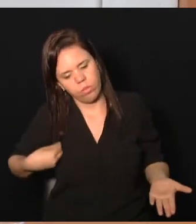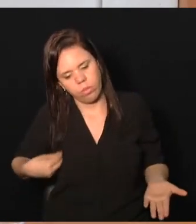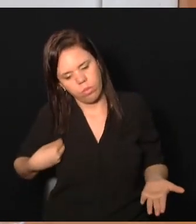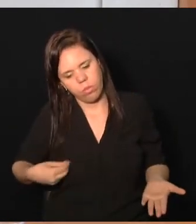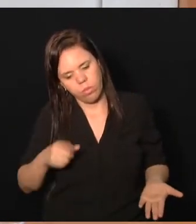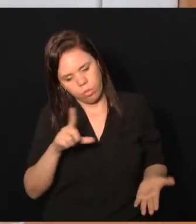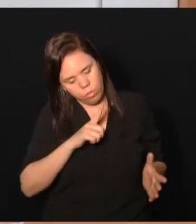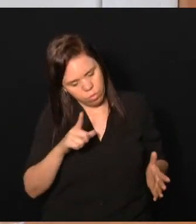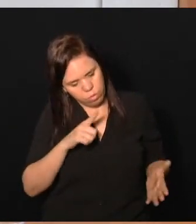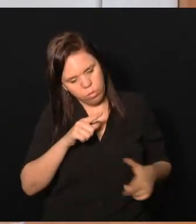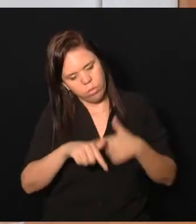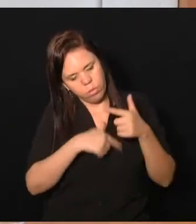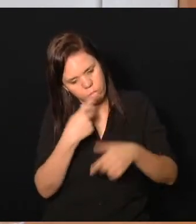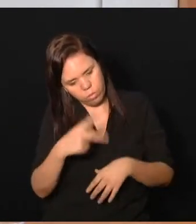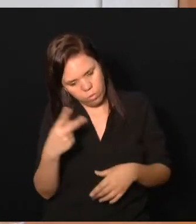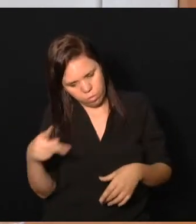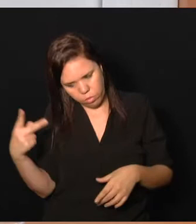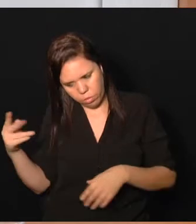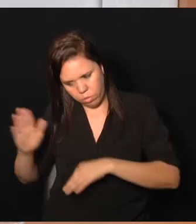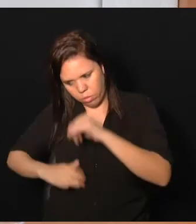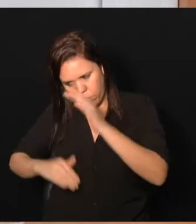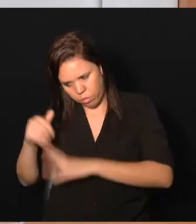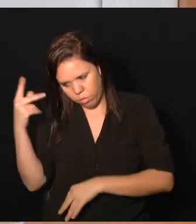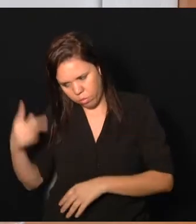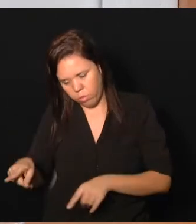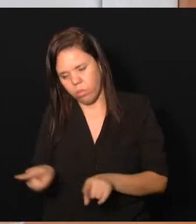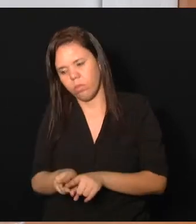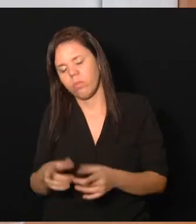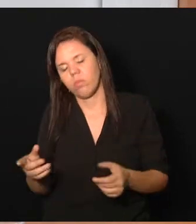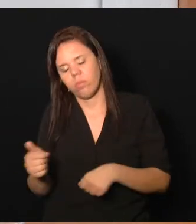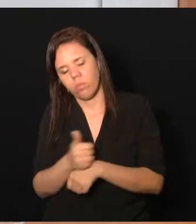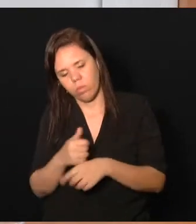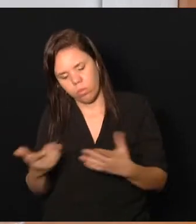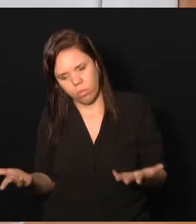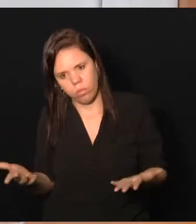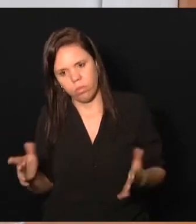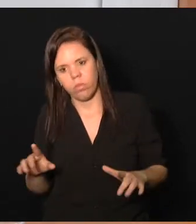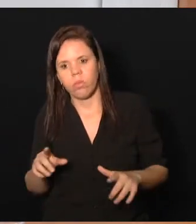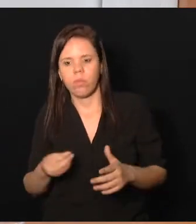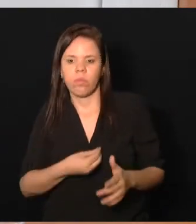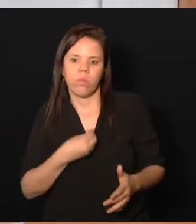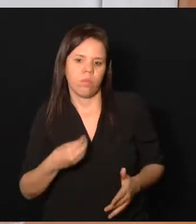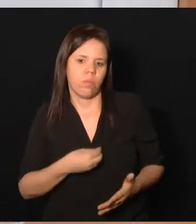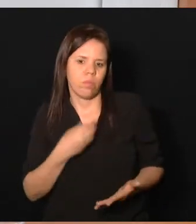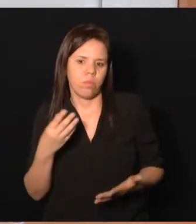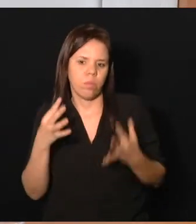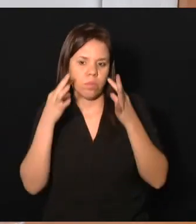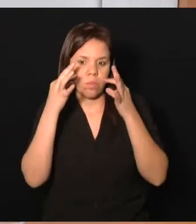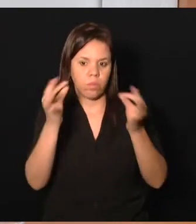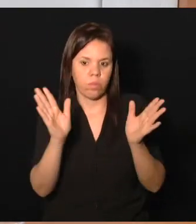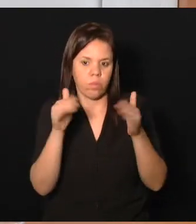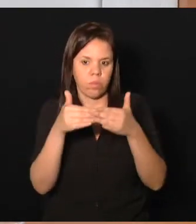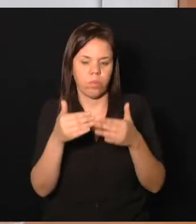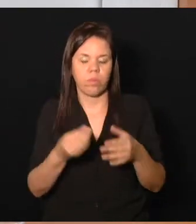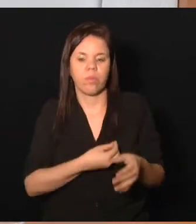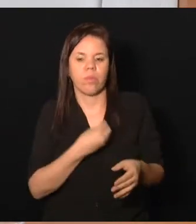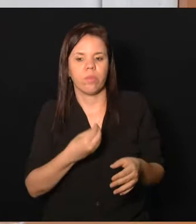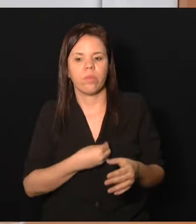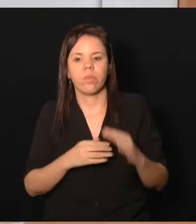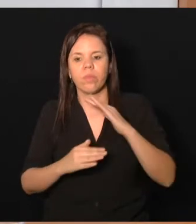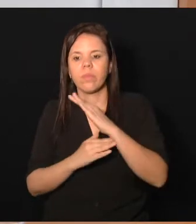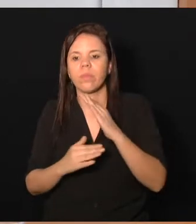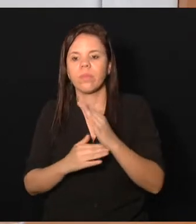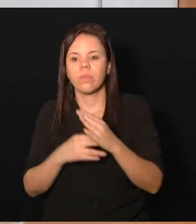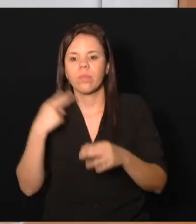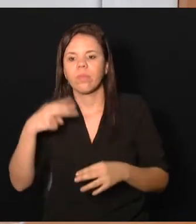as atividades deles também, profissionais. Estão dedicando uma vida à prefeitura, à Câmara